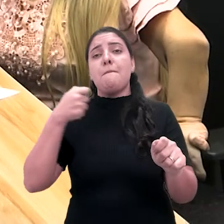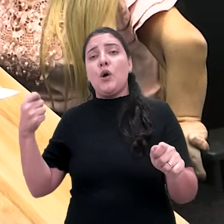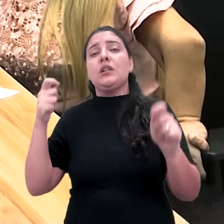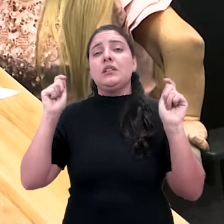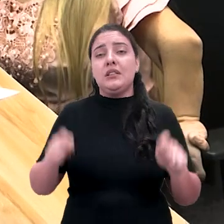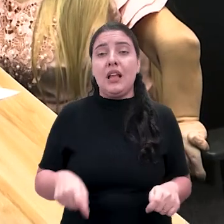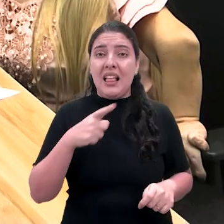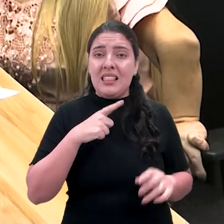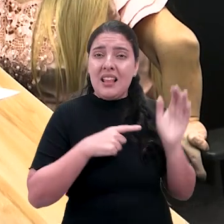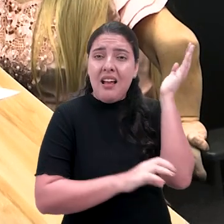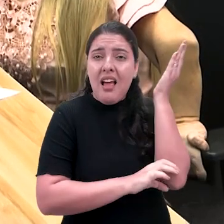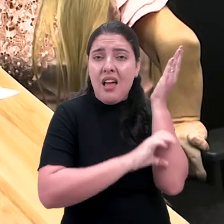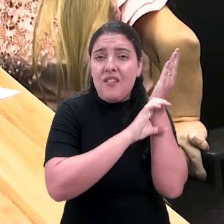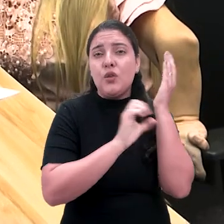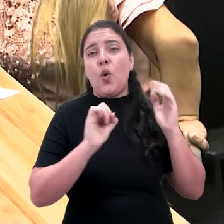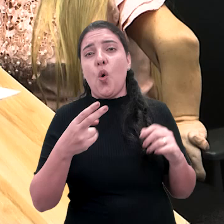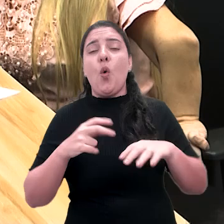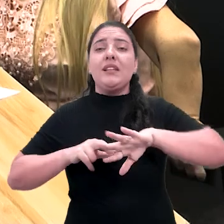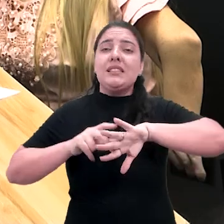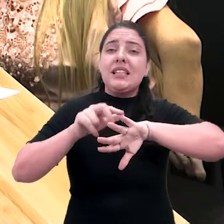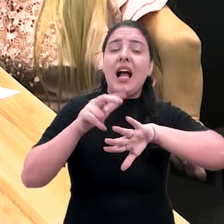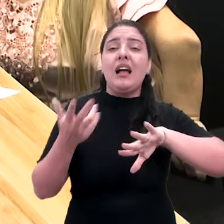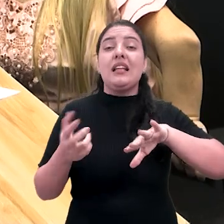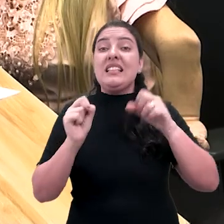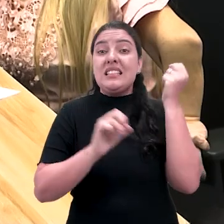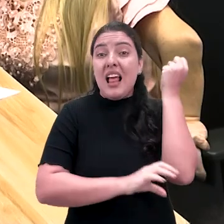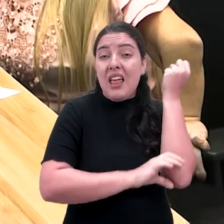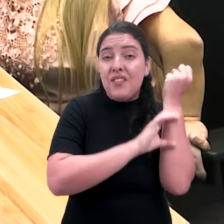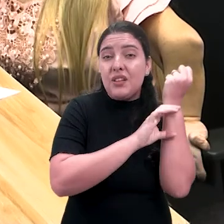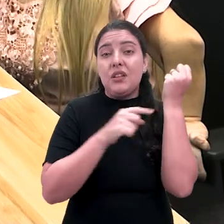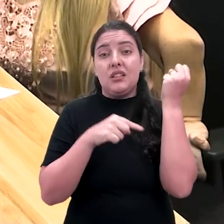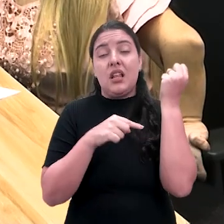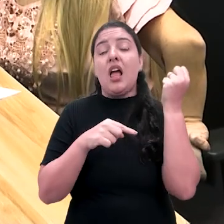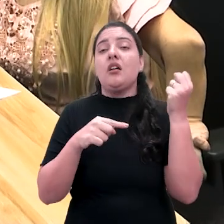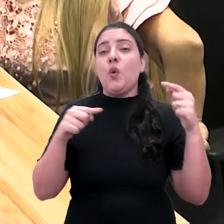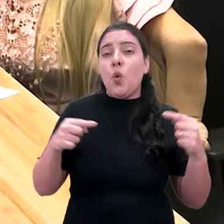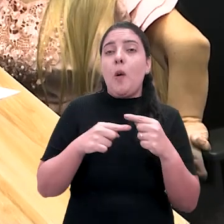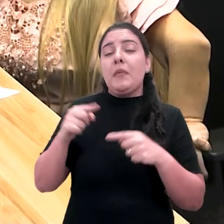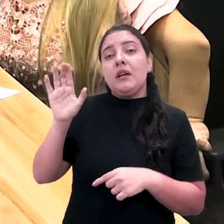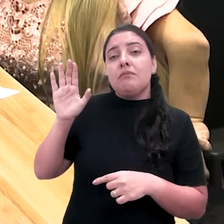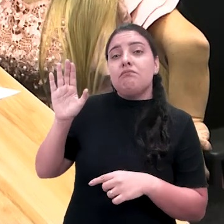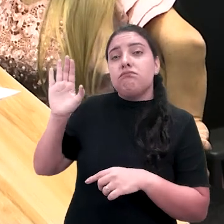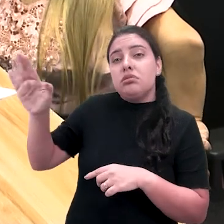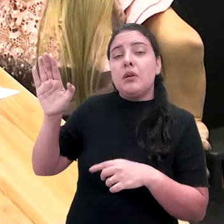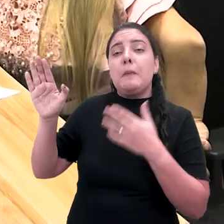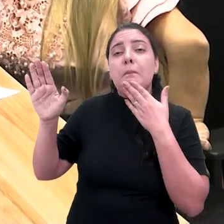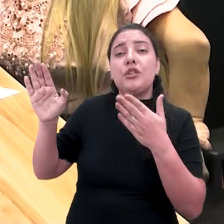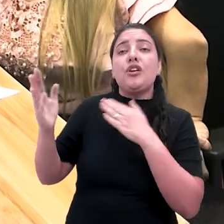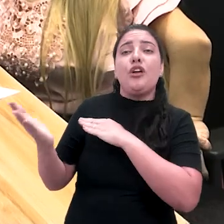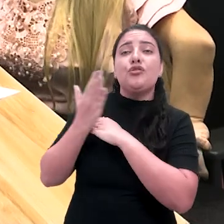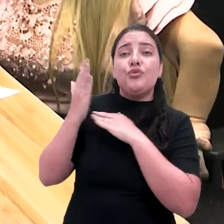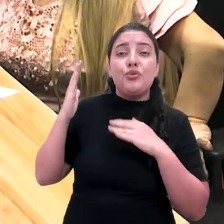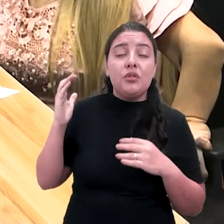que lá vai ter elevador ou escada? Se tem um elevador, será que ele tá na altura para alcançar o botão? Ou vou ter que pedir a alguém?